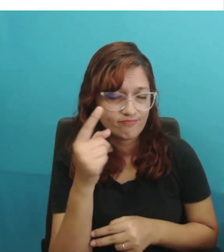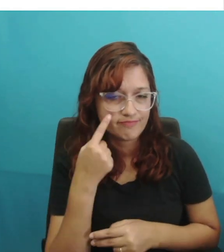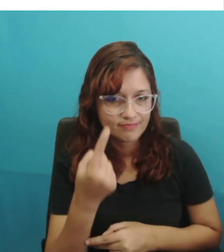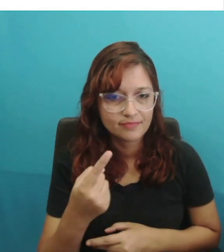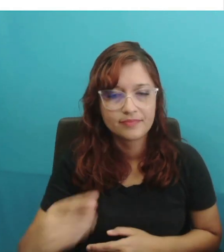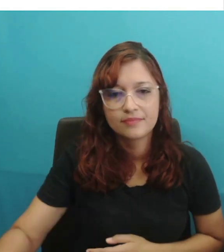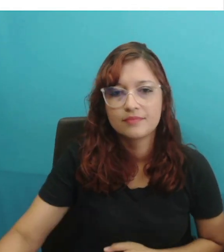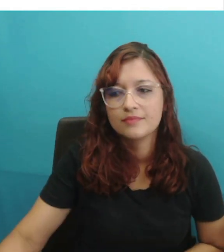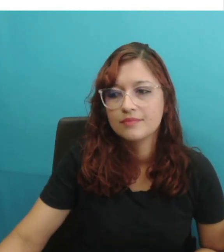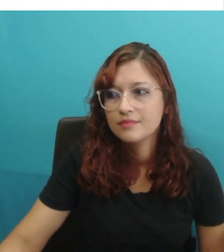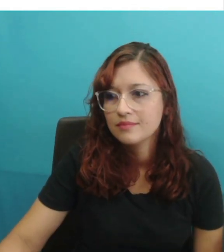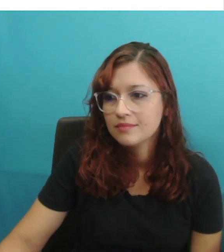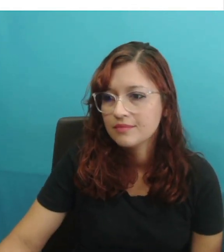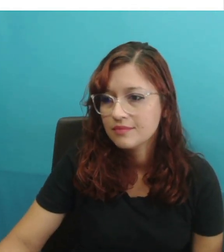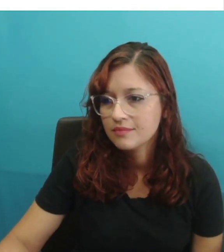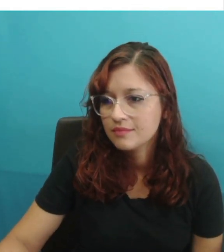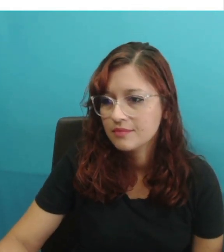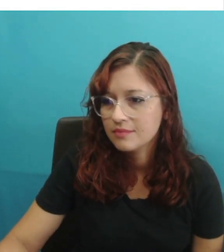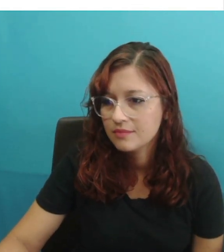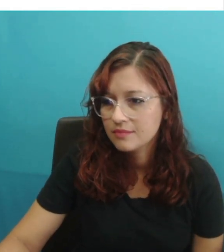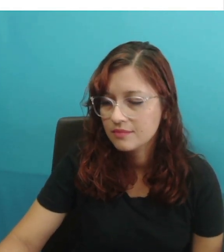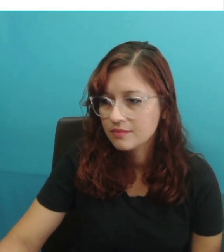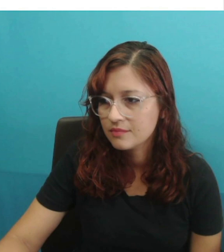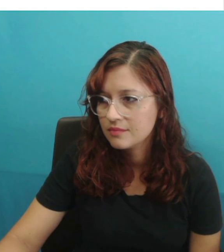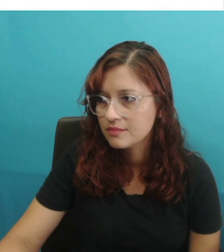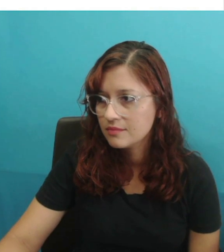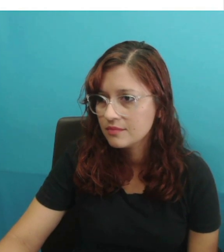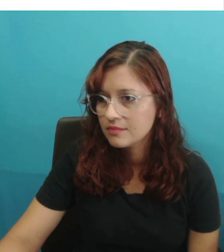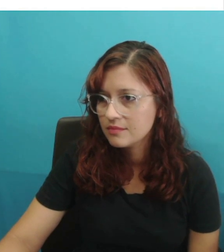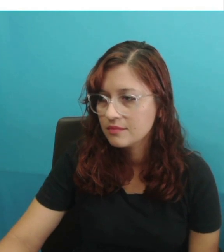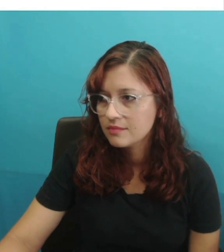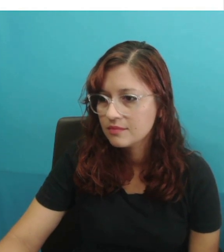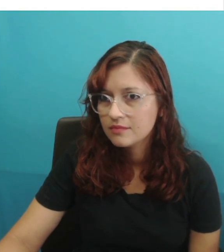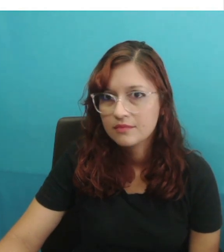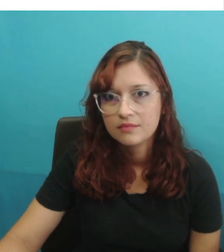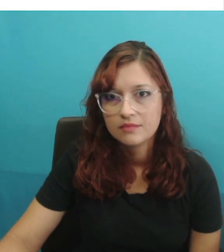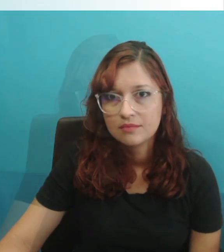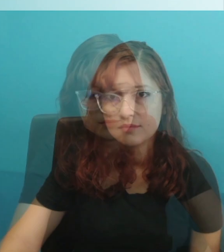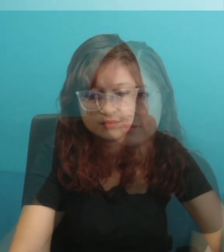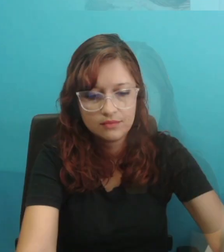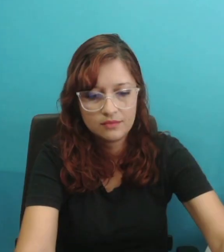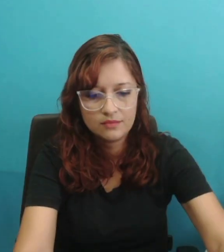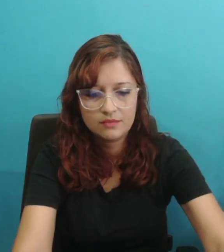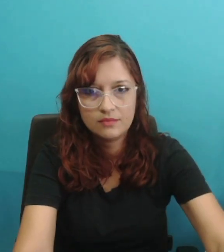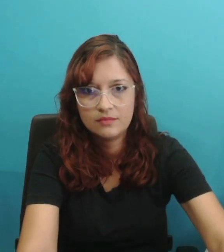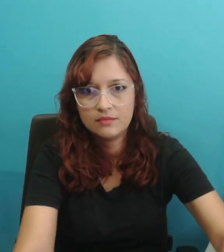palavra corro, vou copiar do mesmo jeitinho que está aí.